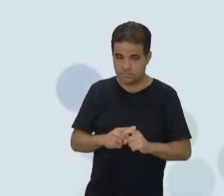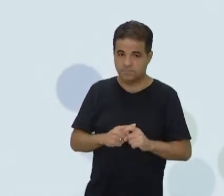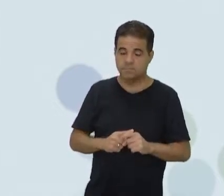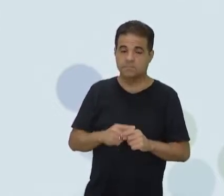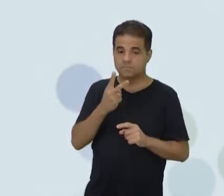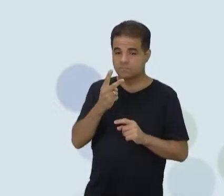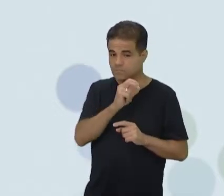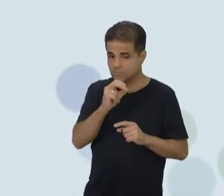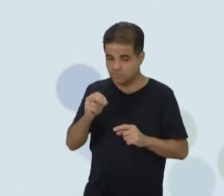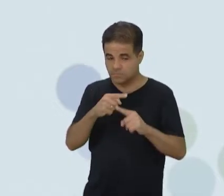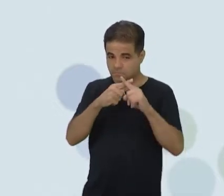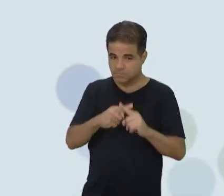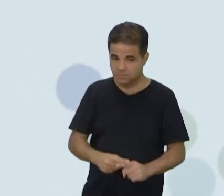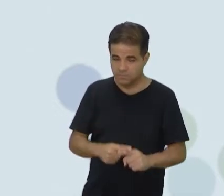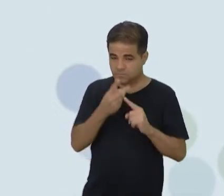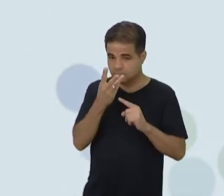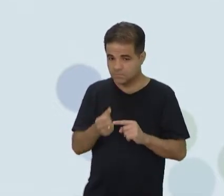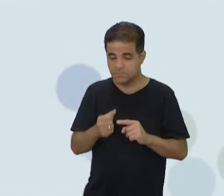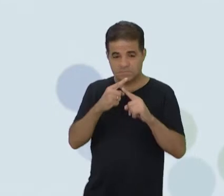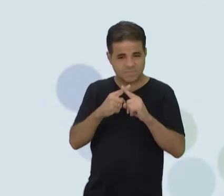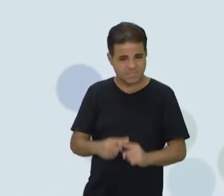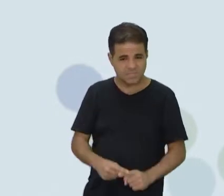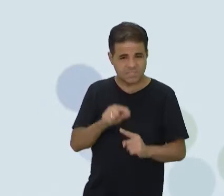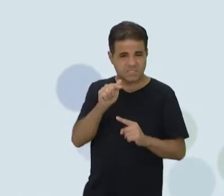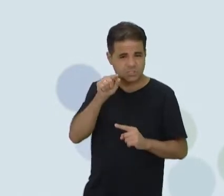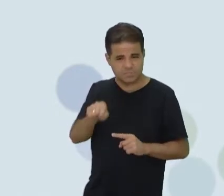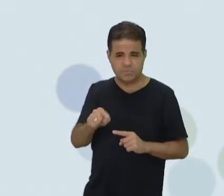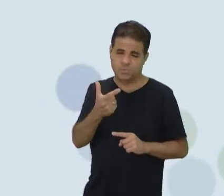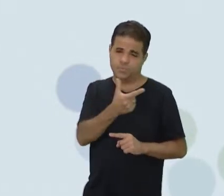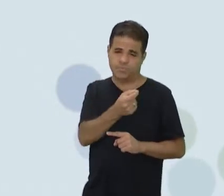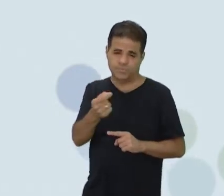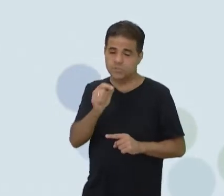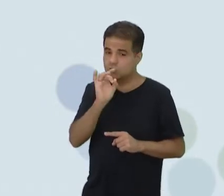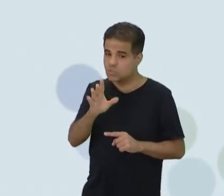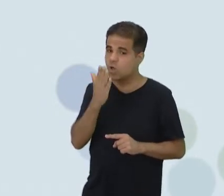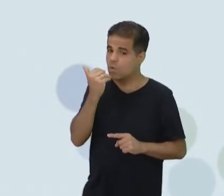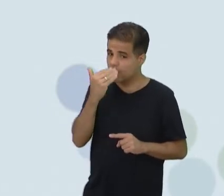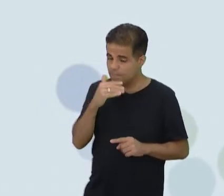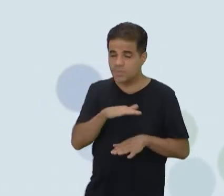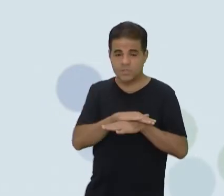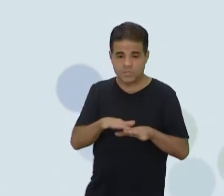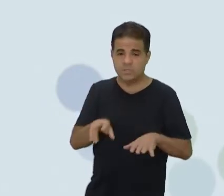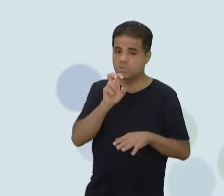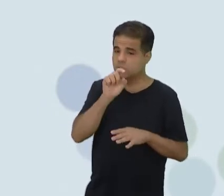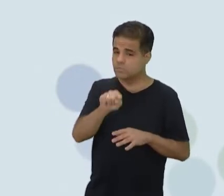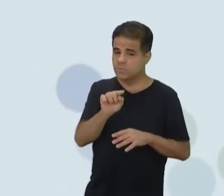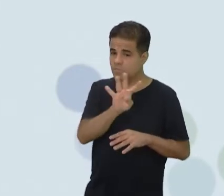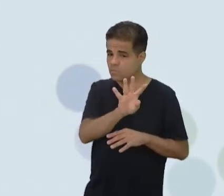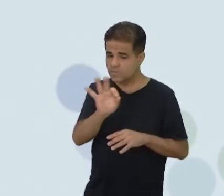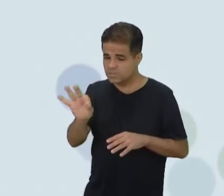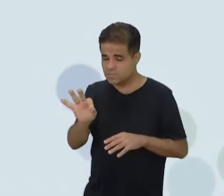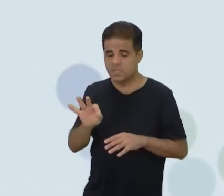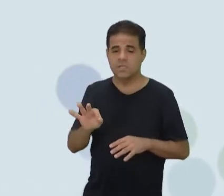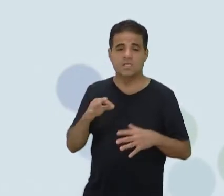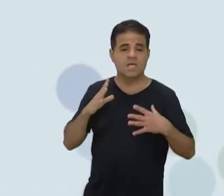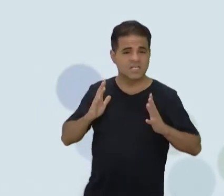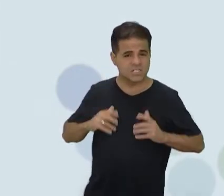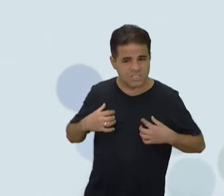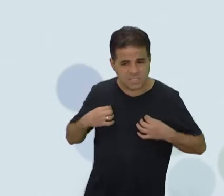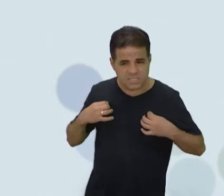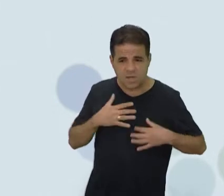vezes 36, vai dar 7.200. Nossa Senhora, de só com comida, Roupa, 5.400. Higiene e